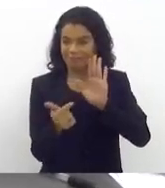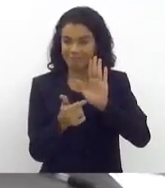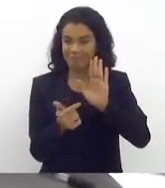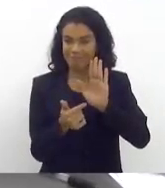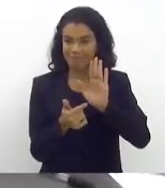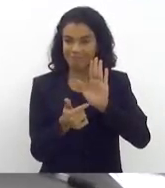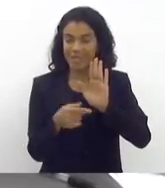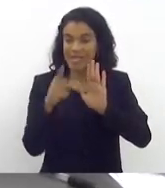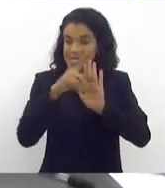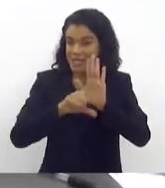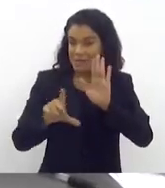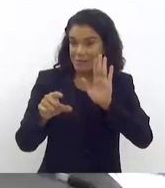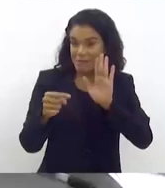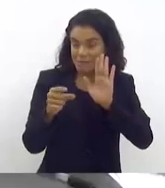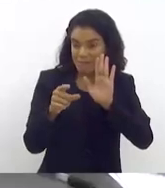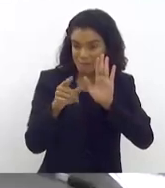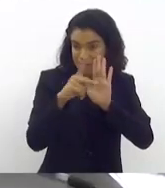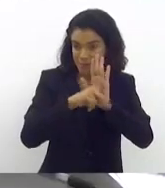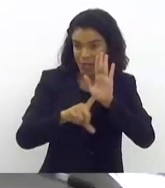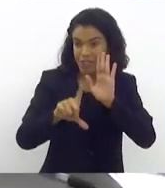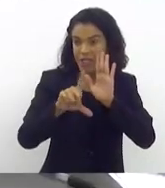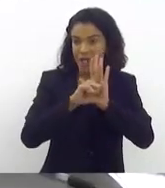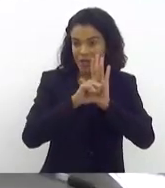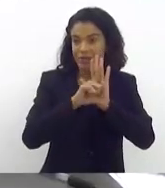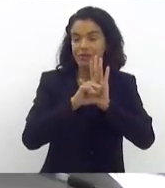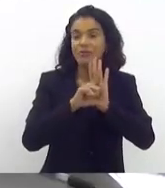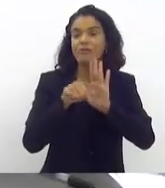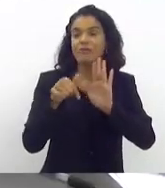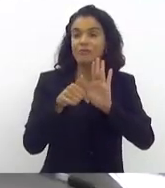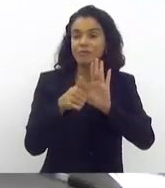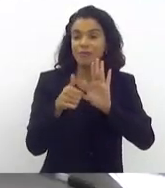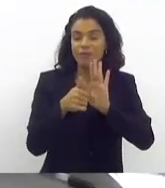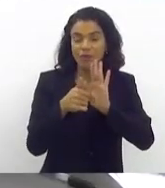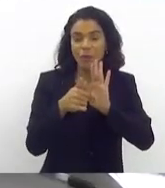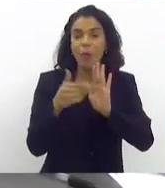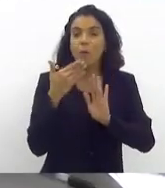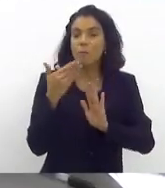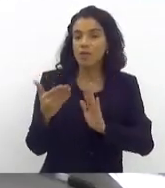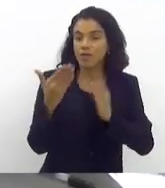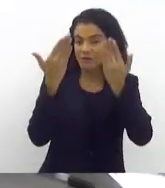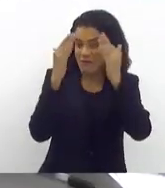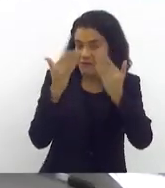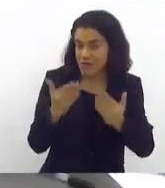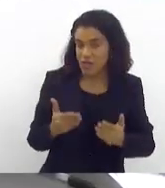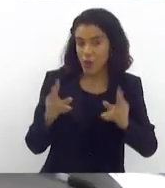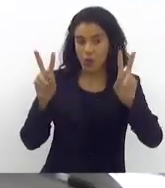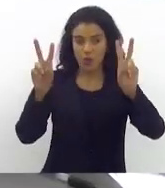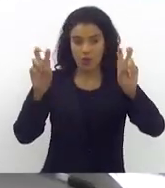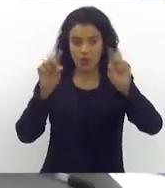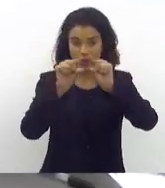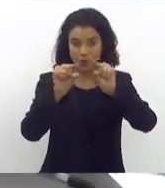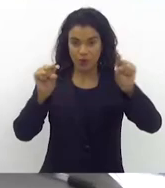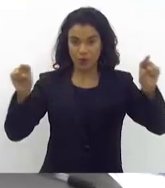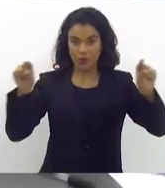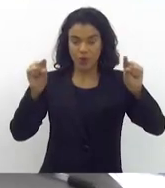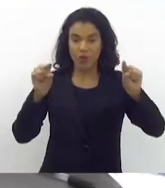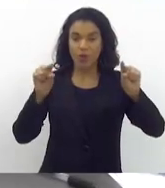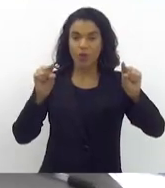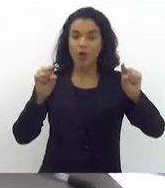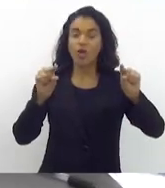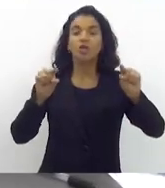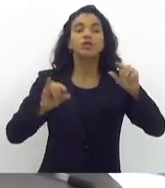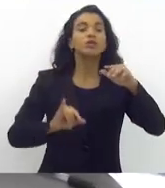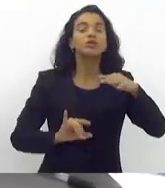Luiz Paulo, esse projeto que Vossa Excelência corretamente pediu vista, o título dele é Institui o